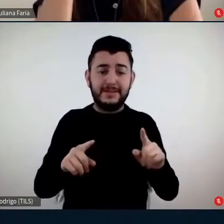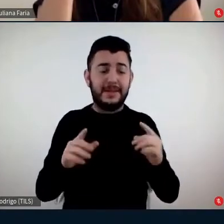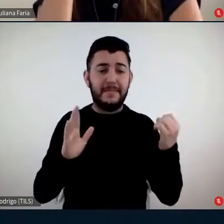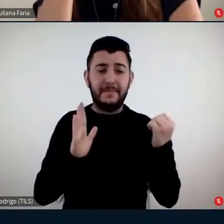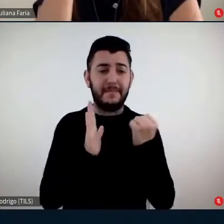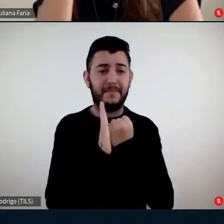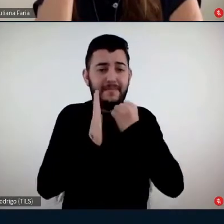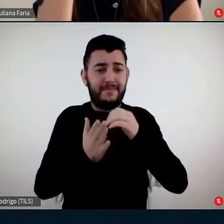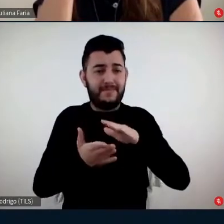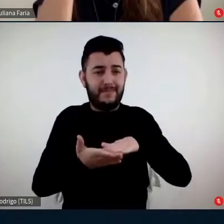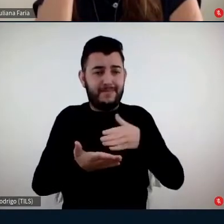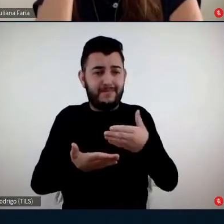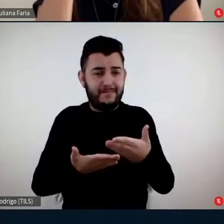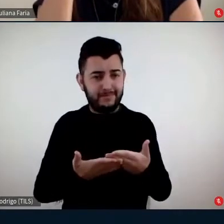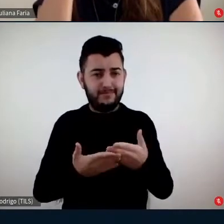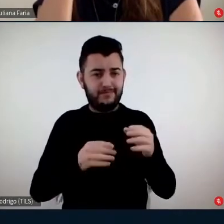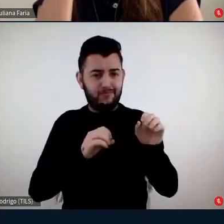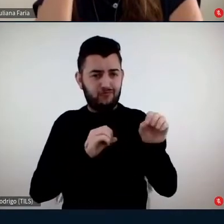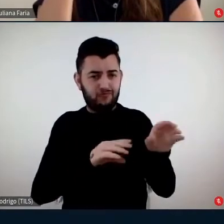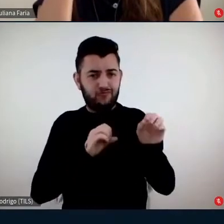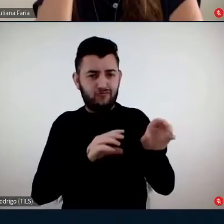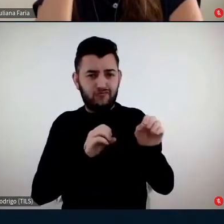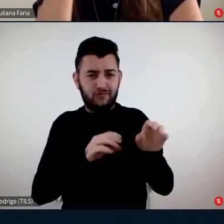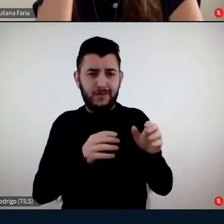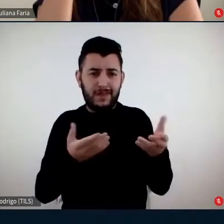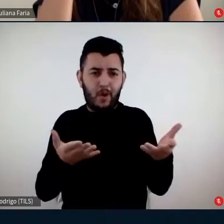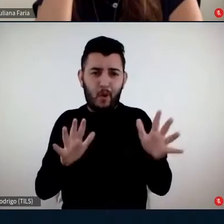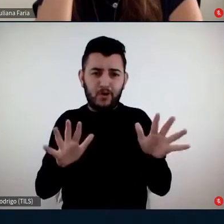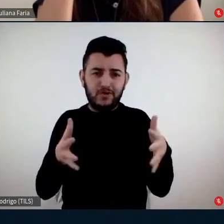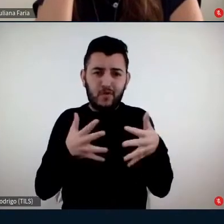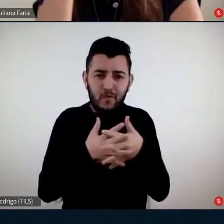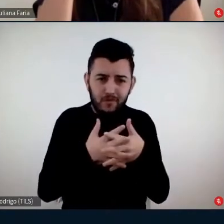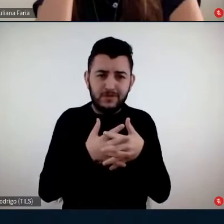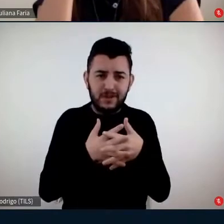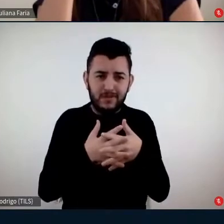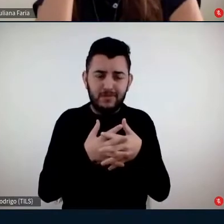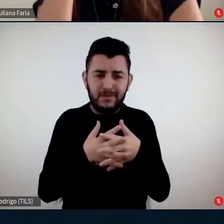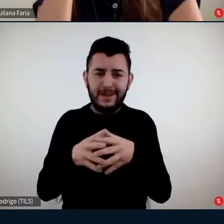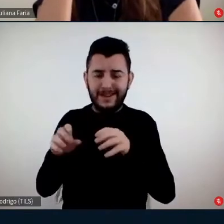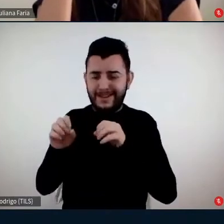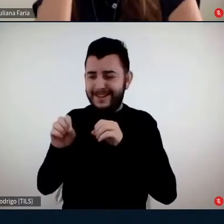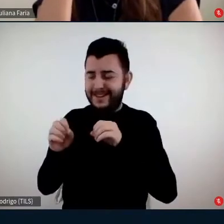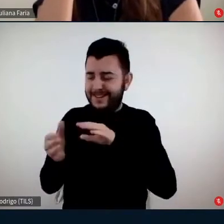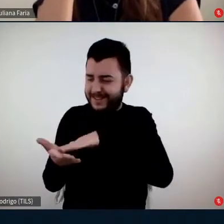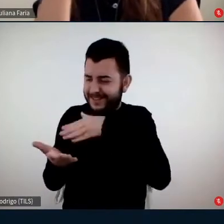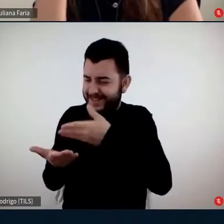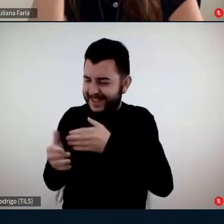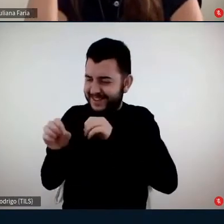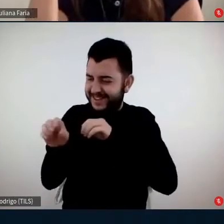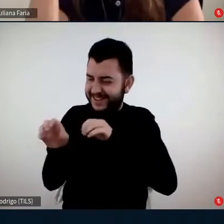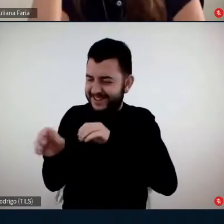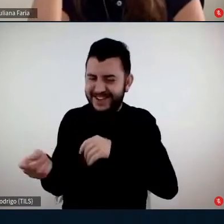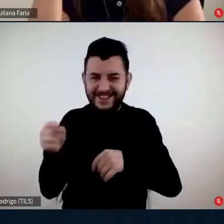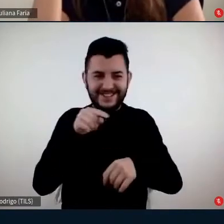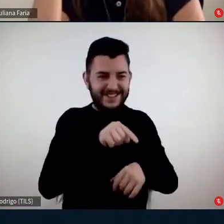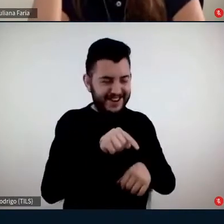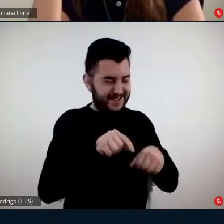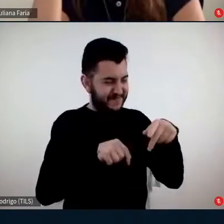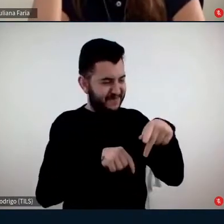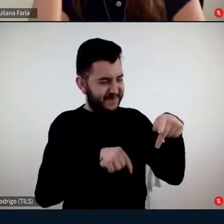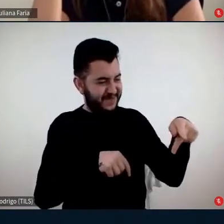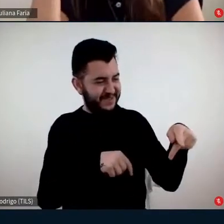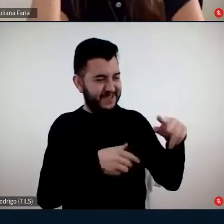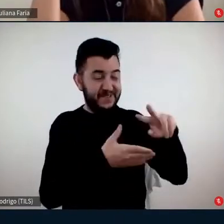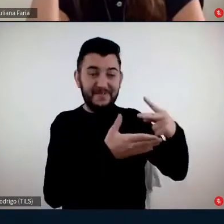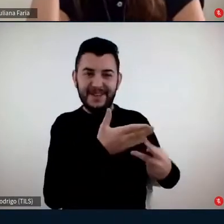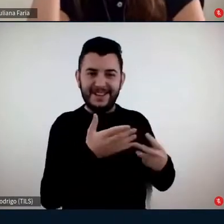educacional que hoje está numa confusão com o professor bilíngue, né? Então, a ideia desse trabalho